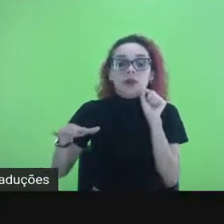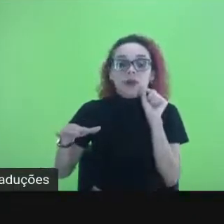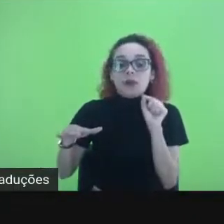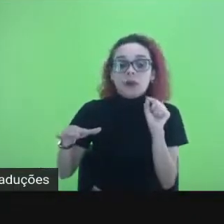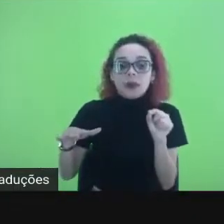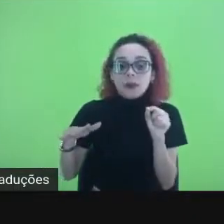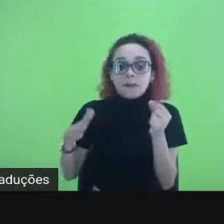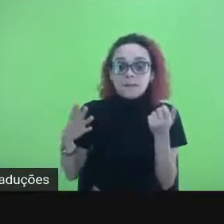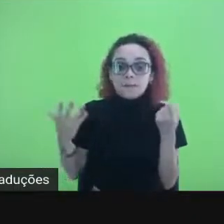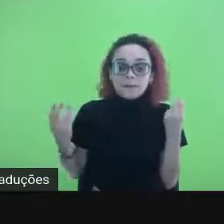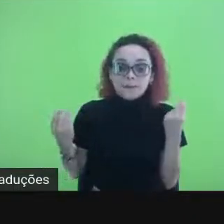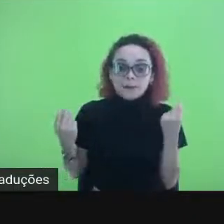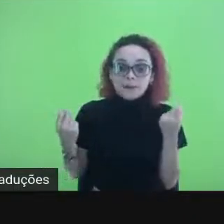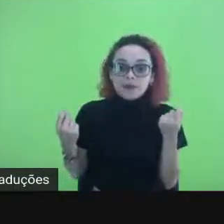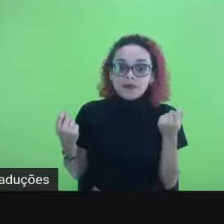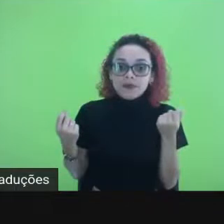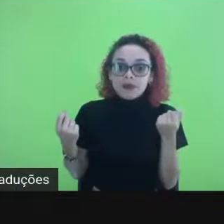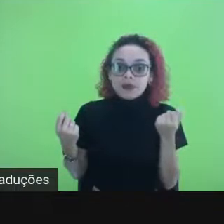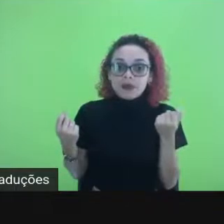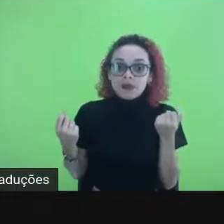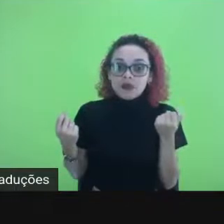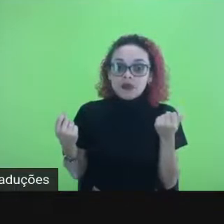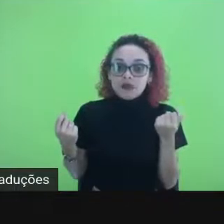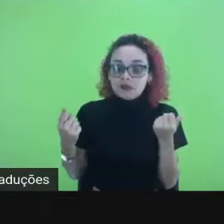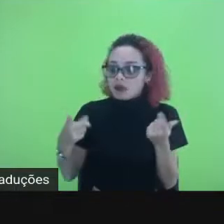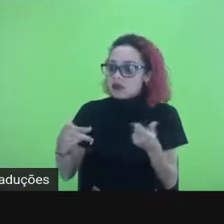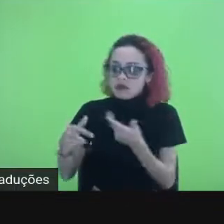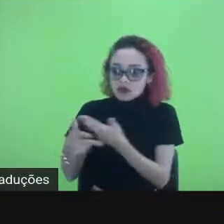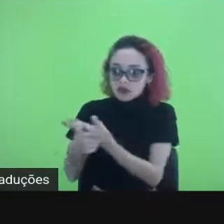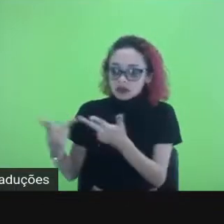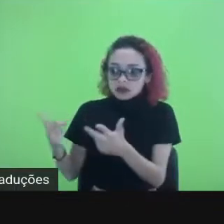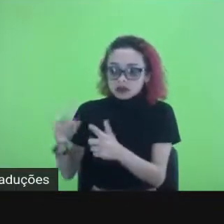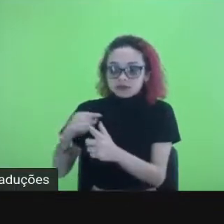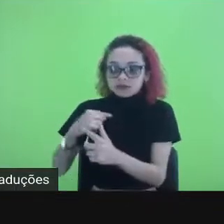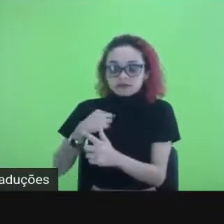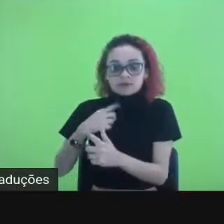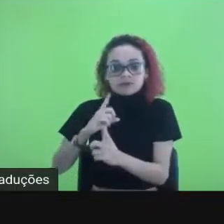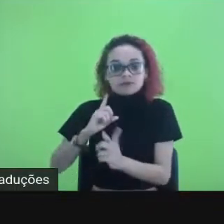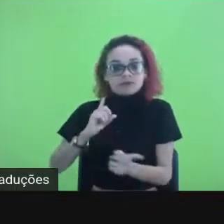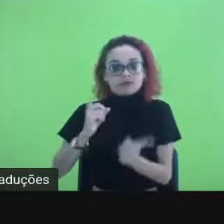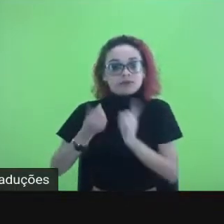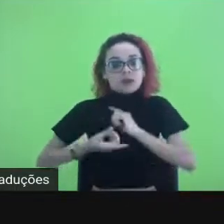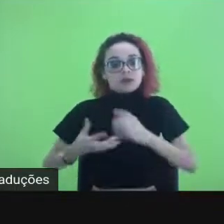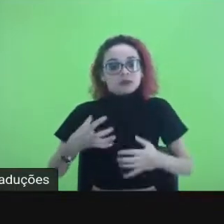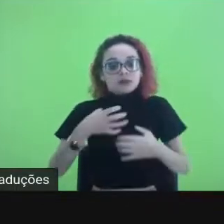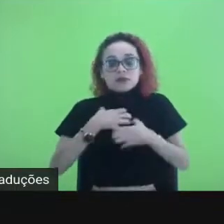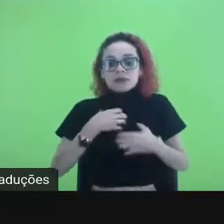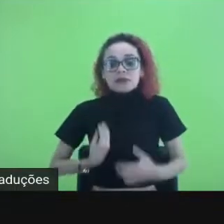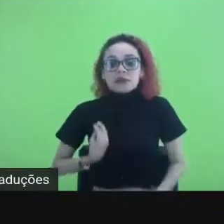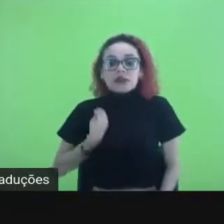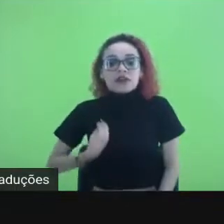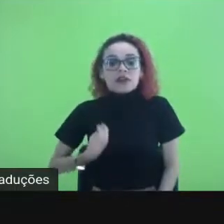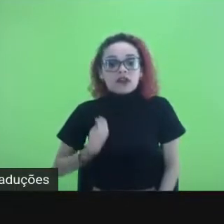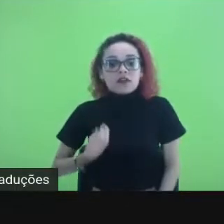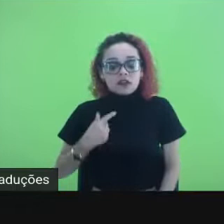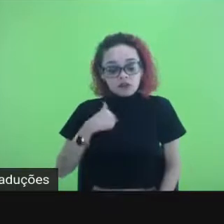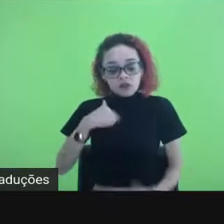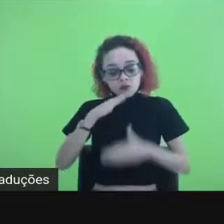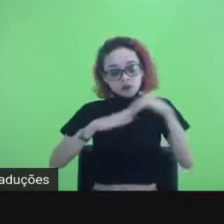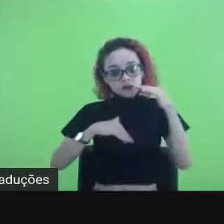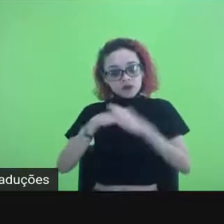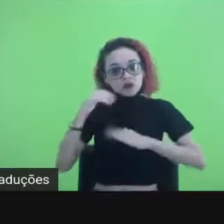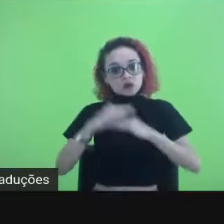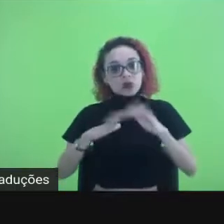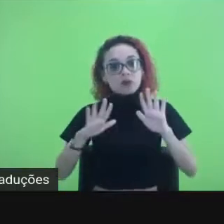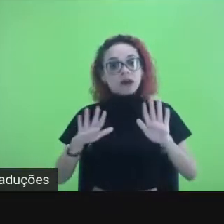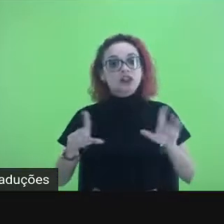foi algo que, assim, me transformou muito, assim, né, que impactou muito minha vida também, minha vivência enquanto profissional, mas também me